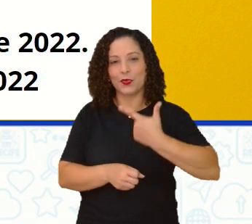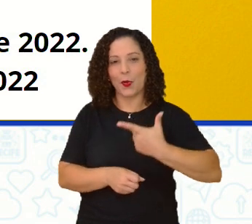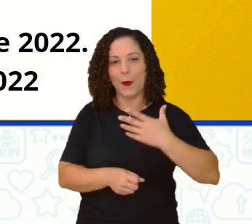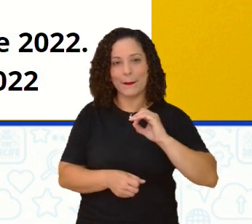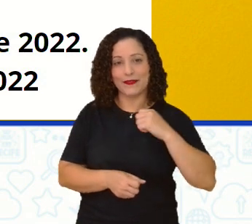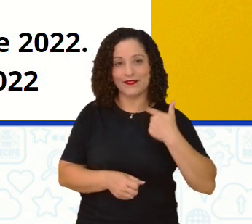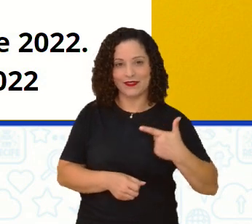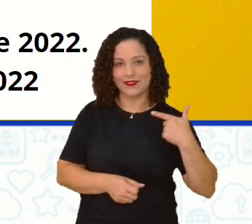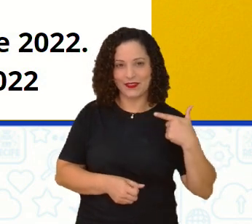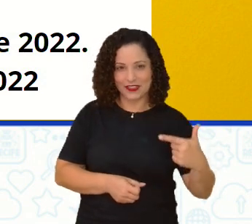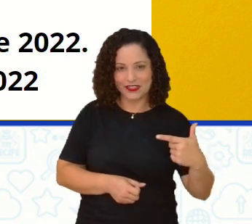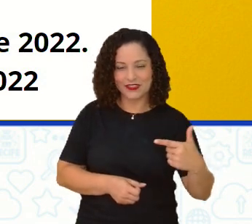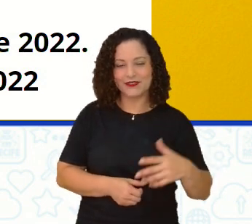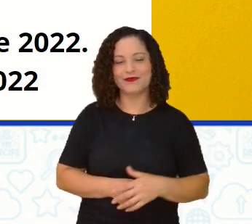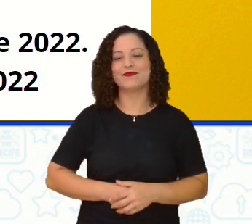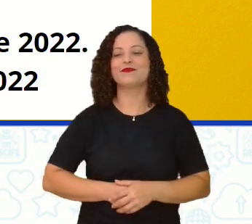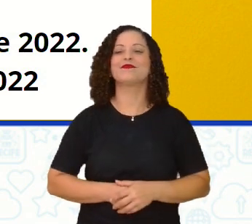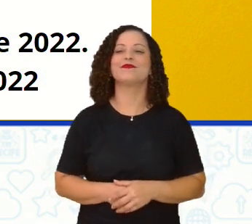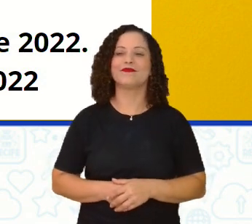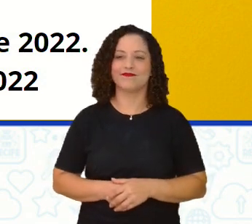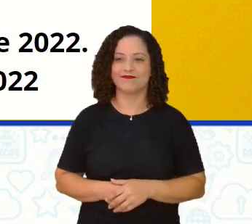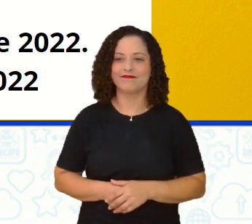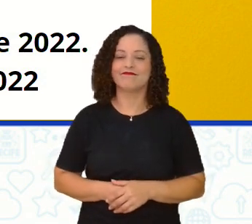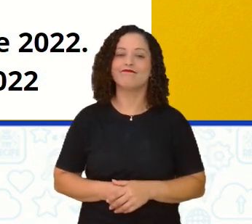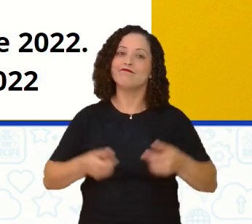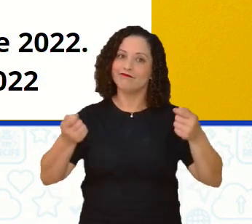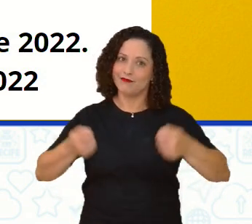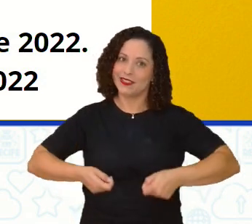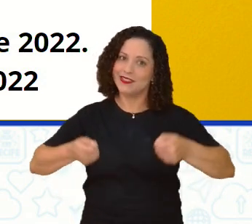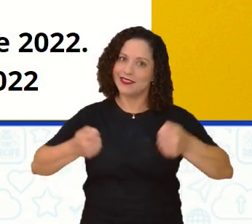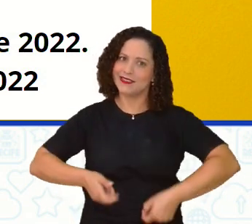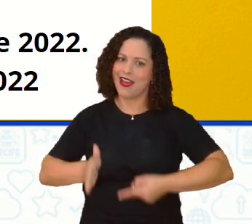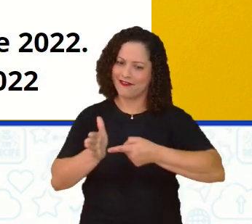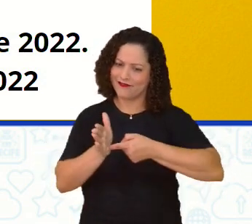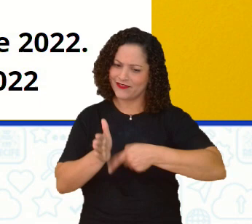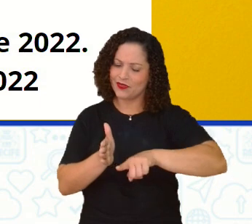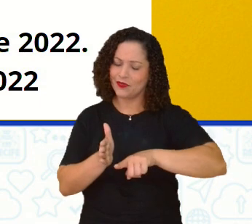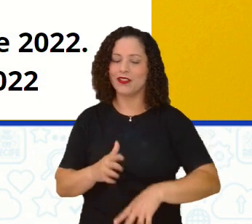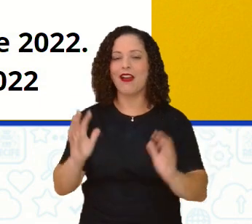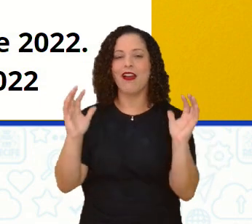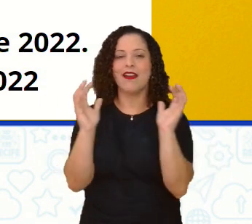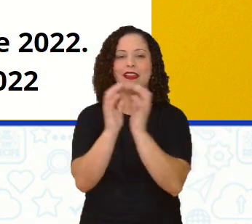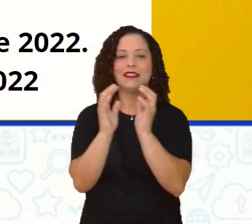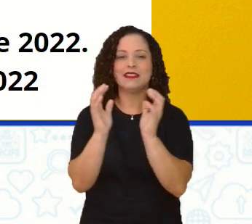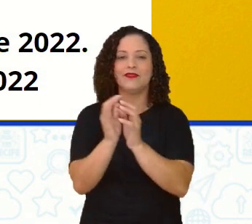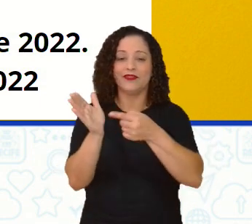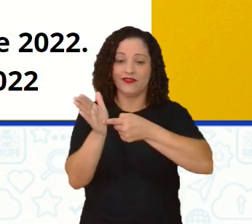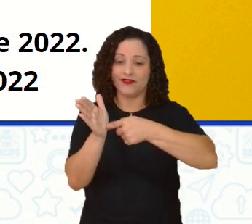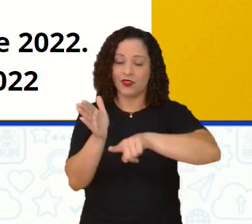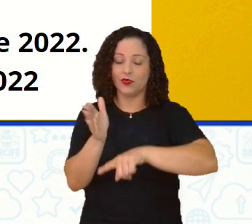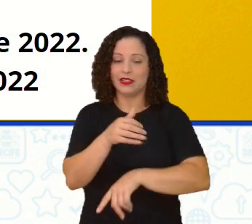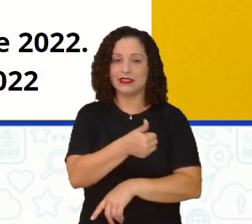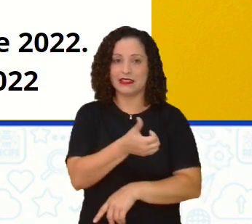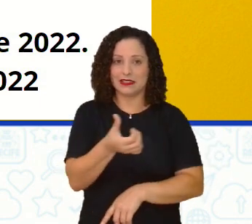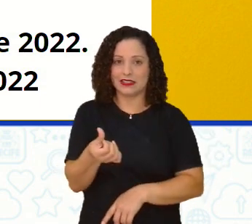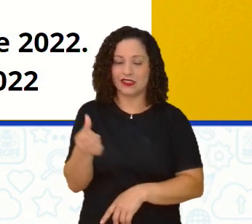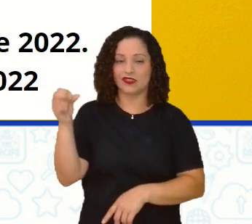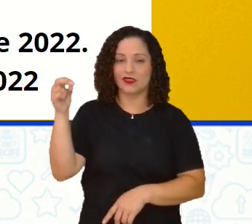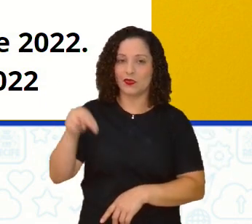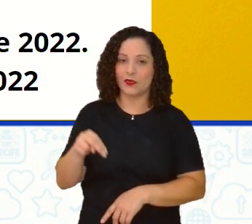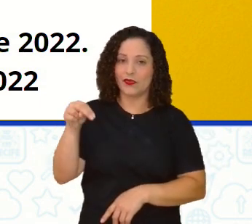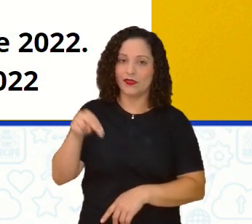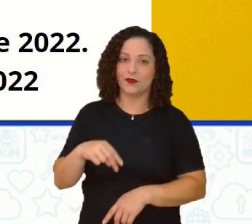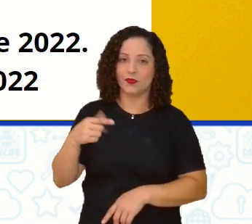2022, não é? Então, tem que ter vírgula, não é? Recife, 16 de novembro, não é?